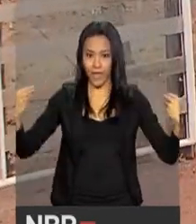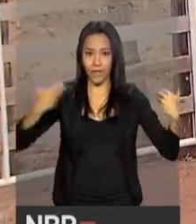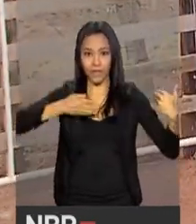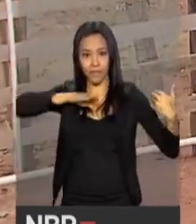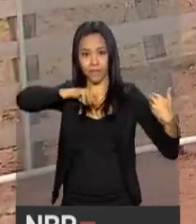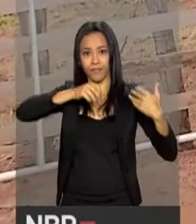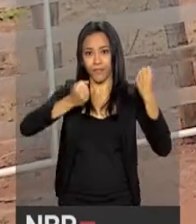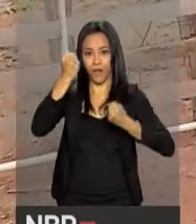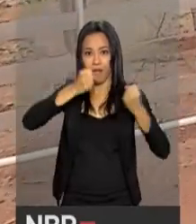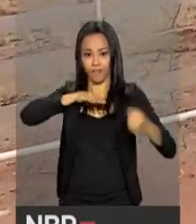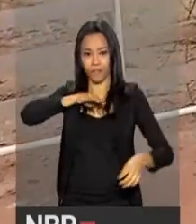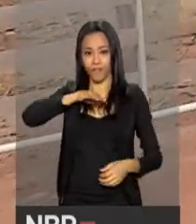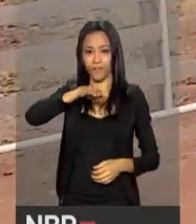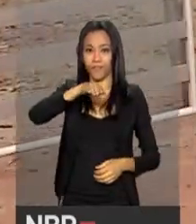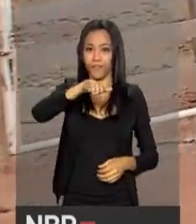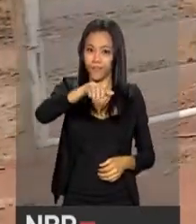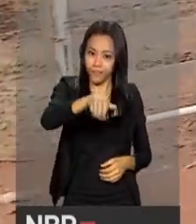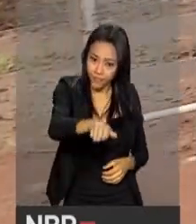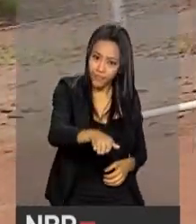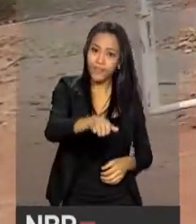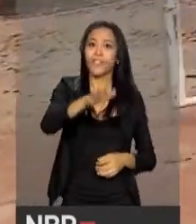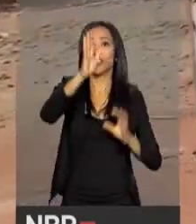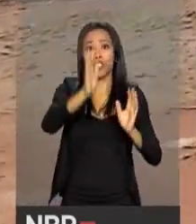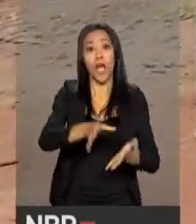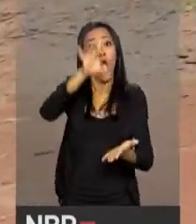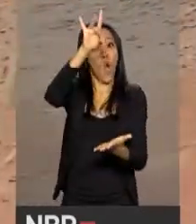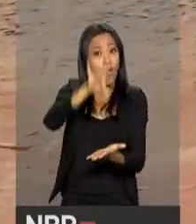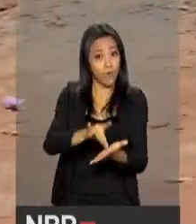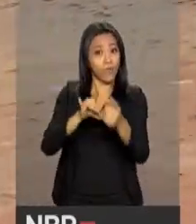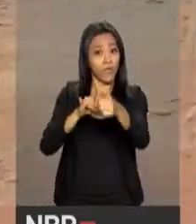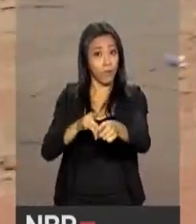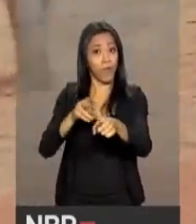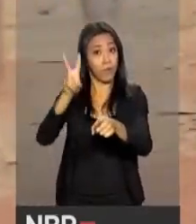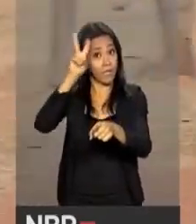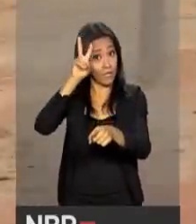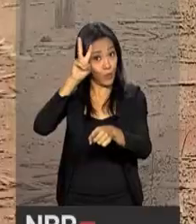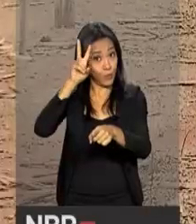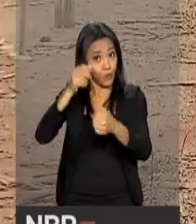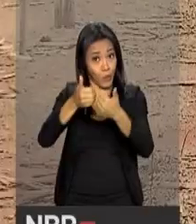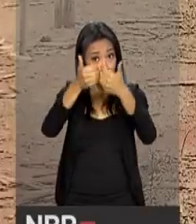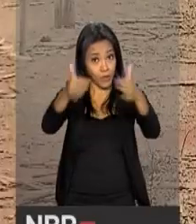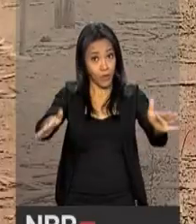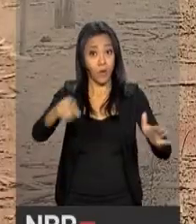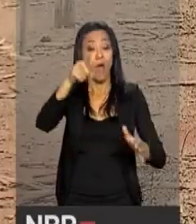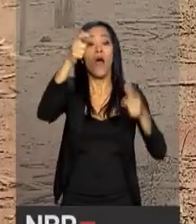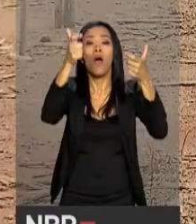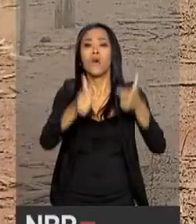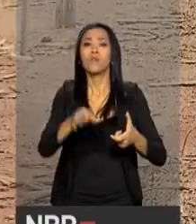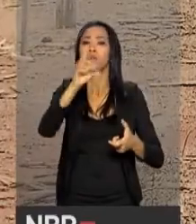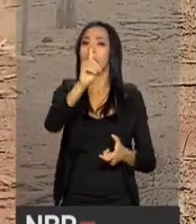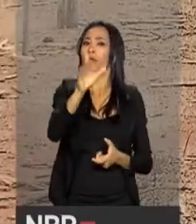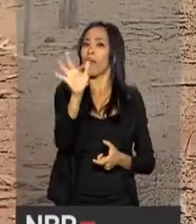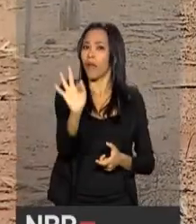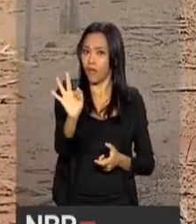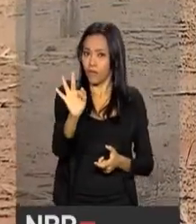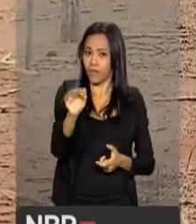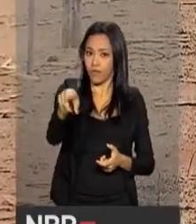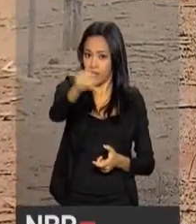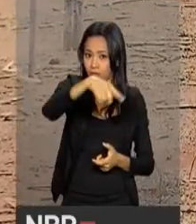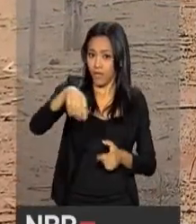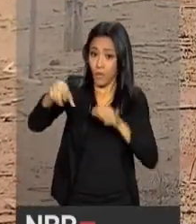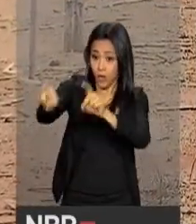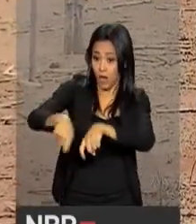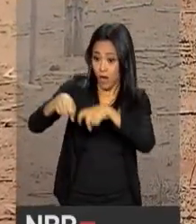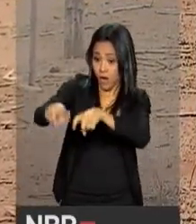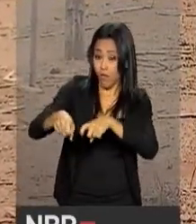desse ano foram abertas oficialmente nesta segunda feira no distrito federal entre o campo eo